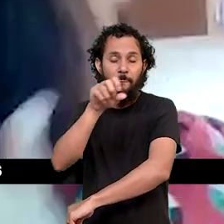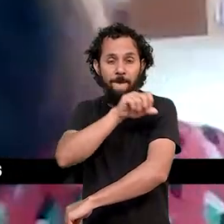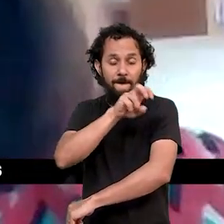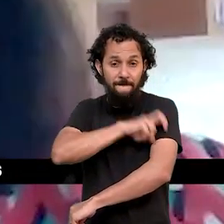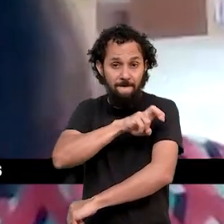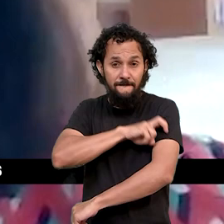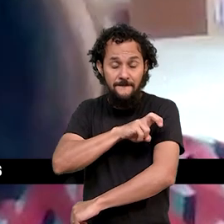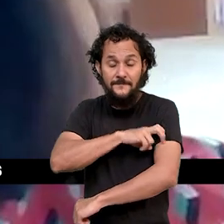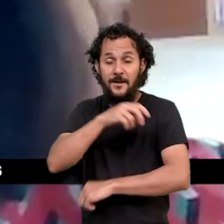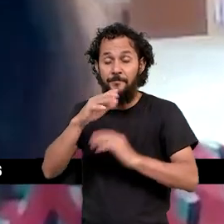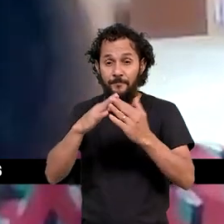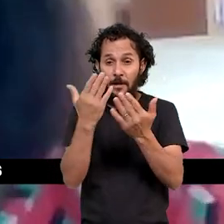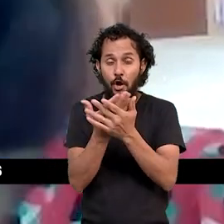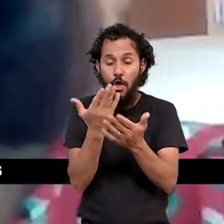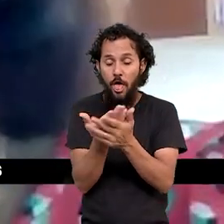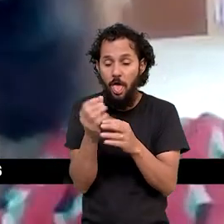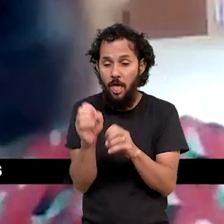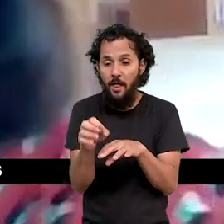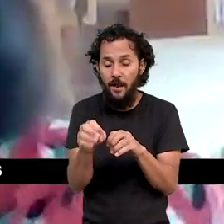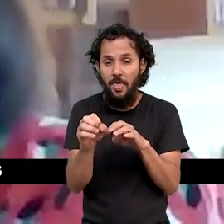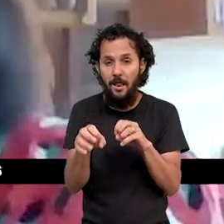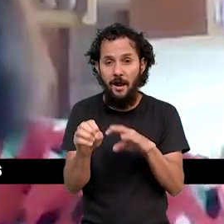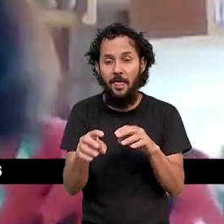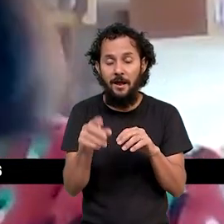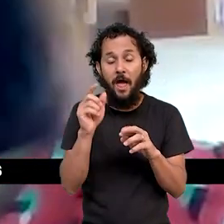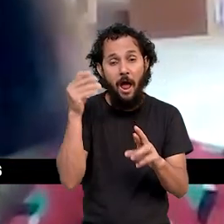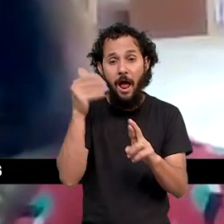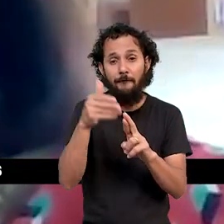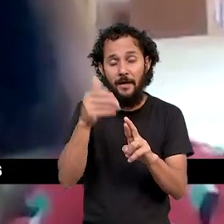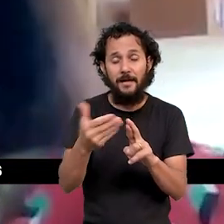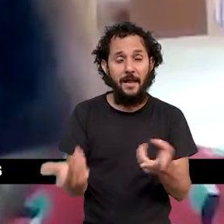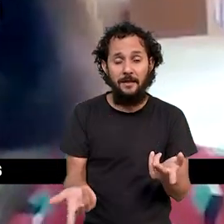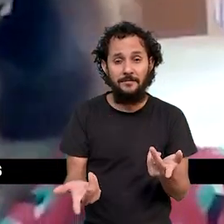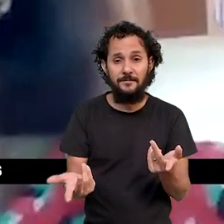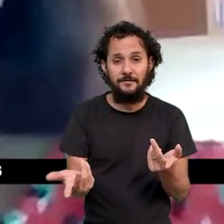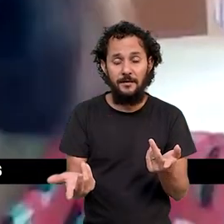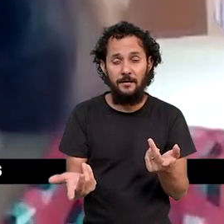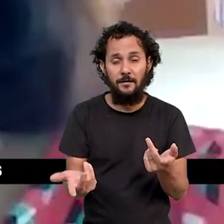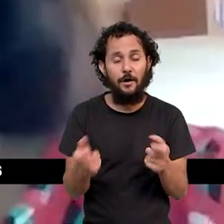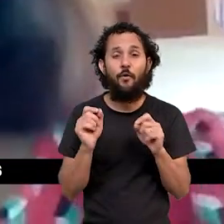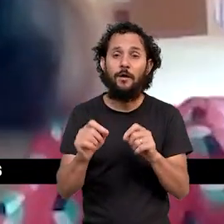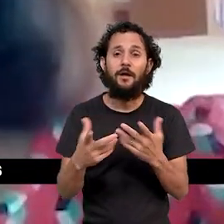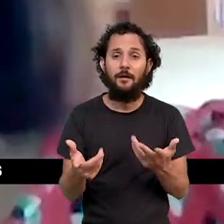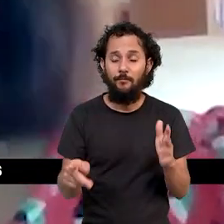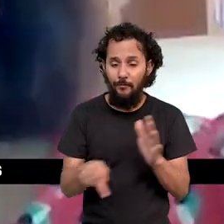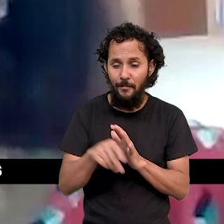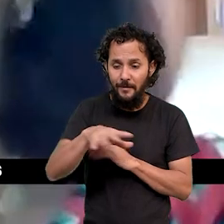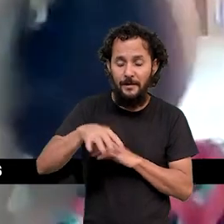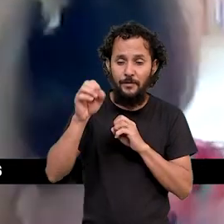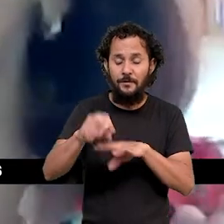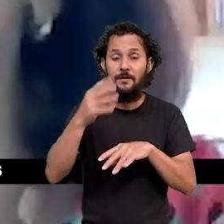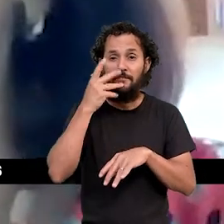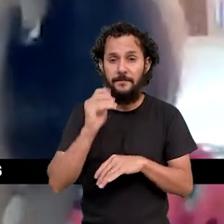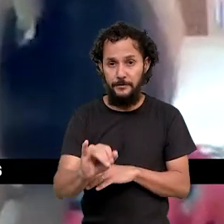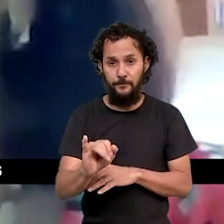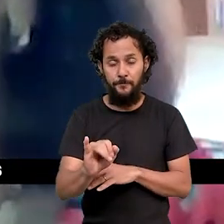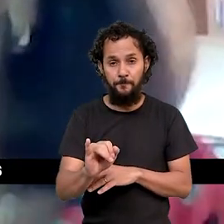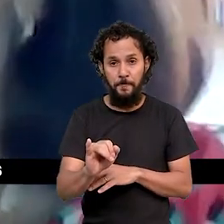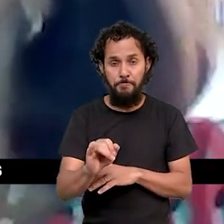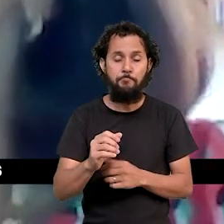perspectiva escolarizante, ela acaba sendo referência para a educação